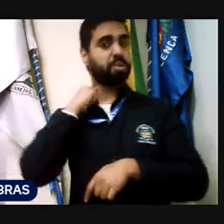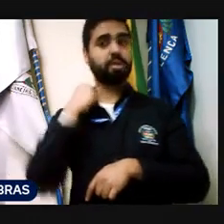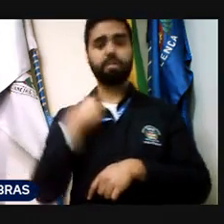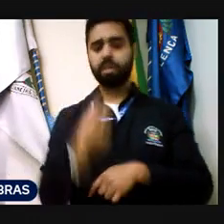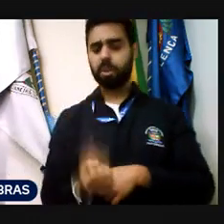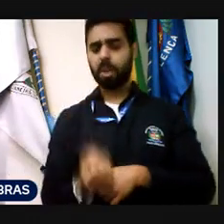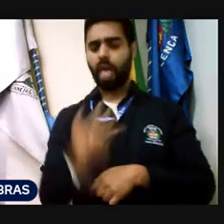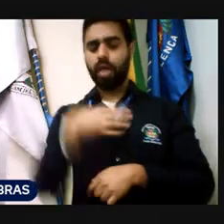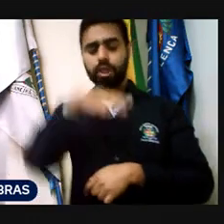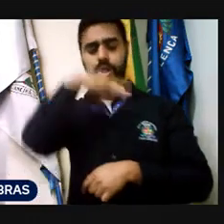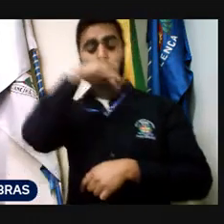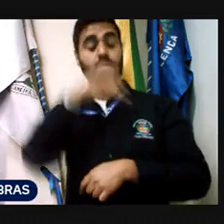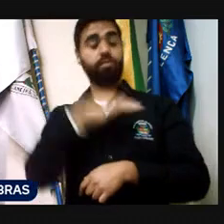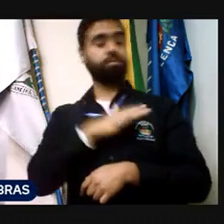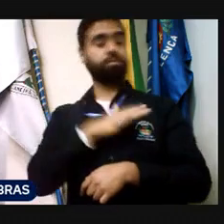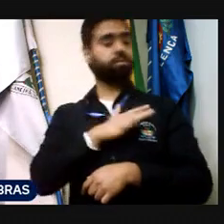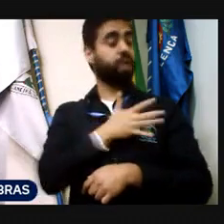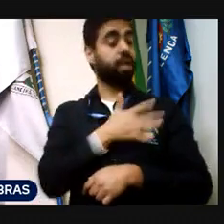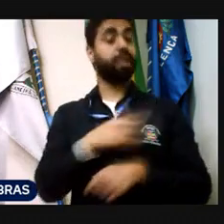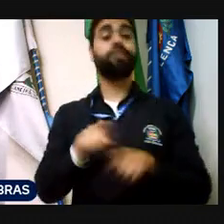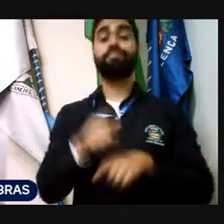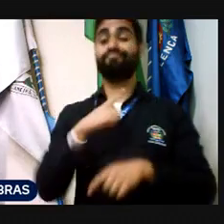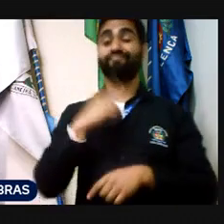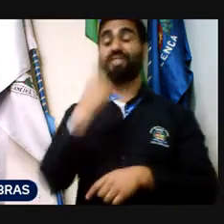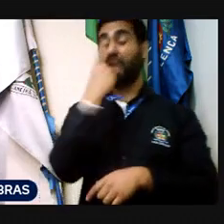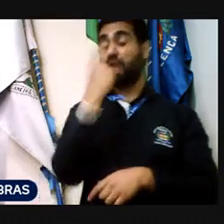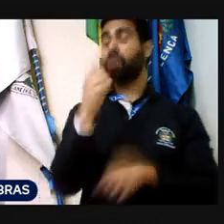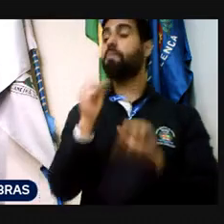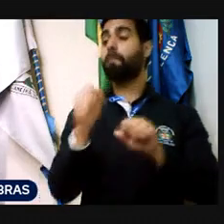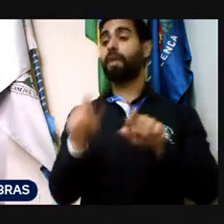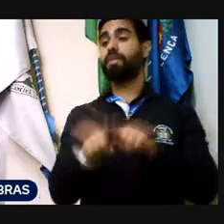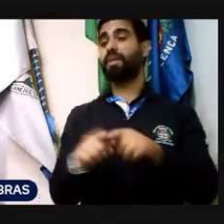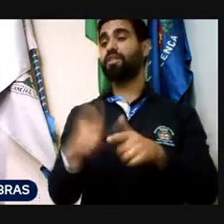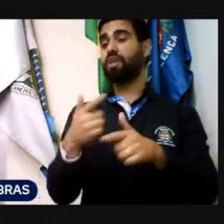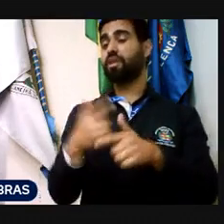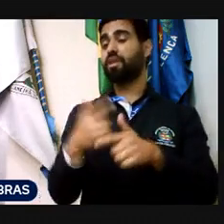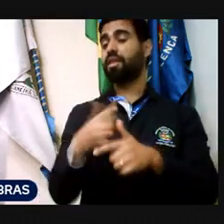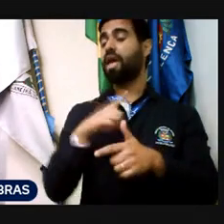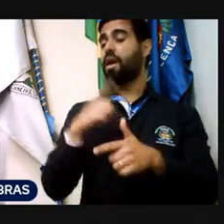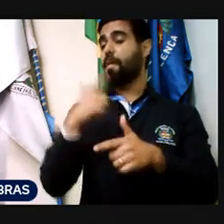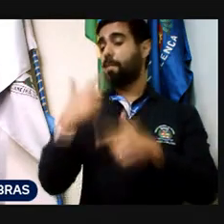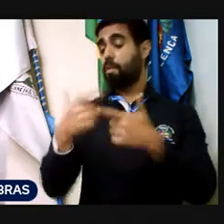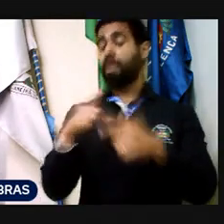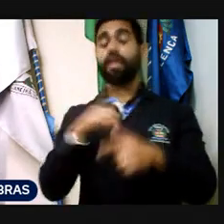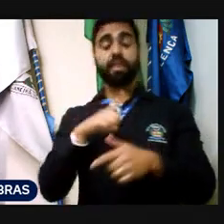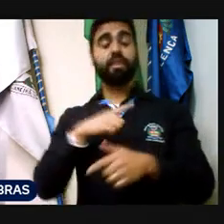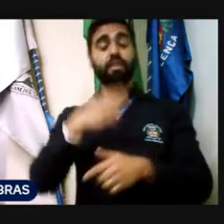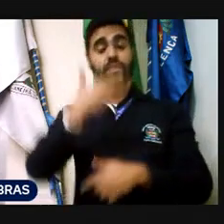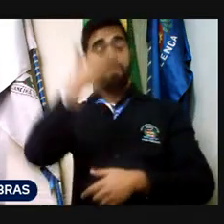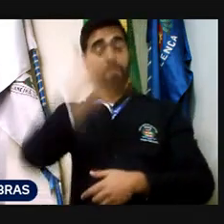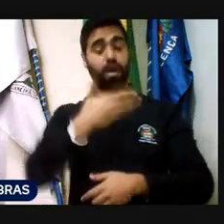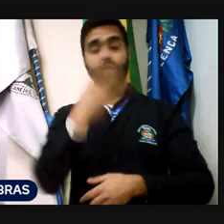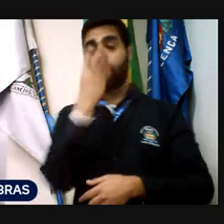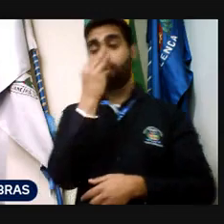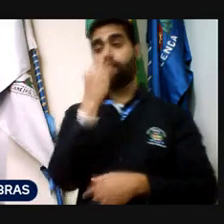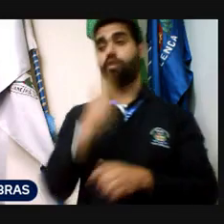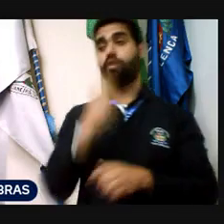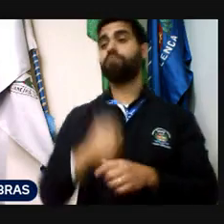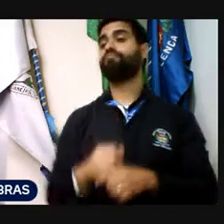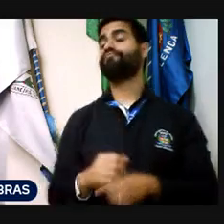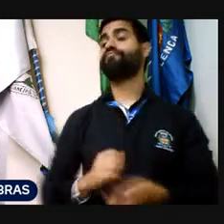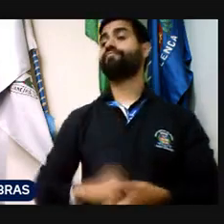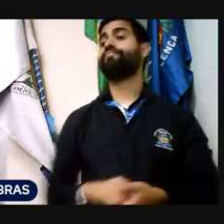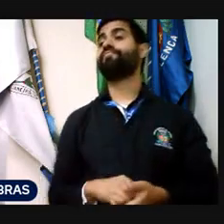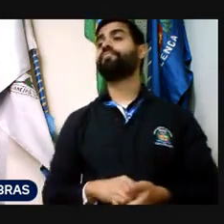forte odor e estão com acúmulo de lixo. E o que pode ser corroborado pelas fotos em anexo, que vem causando muitos transtornos para a população residente próxima ao